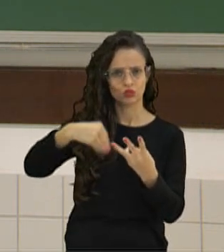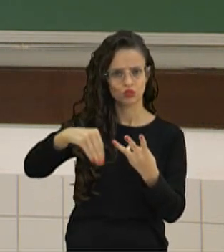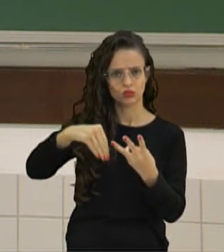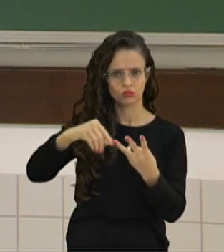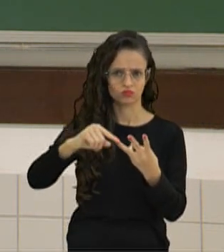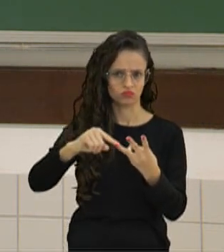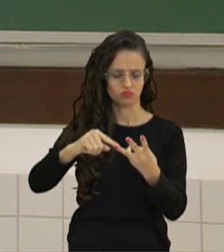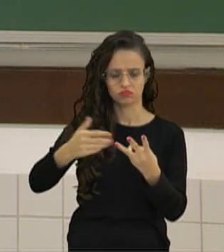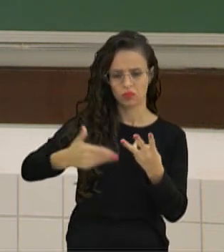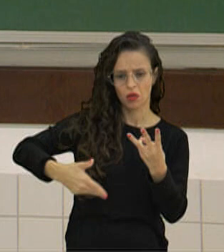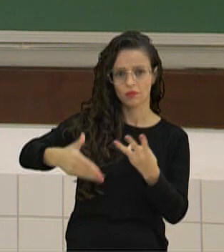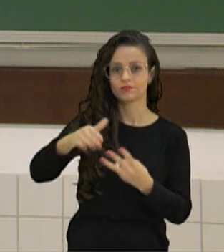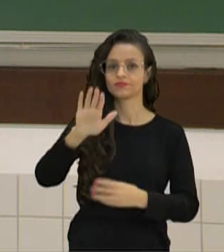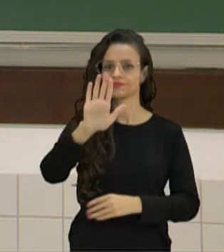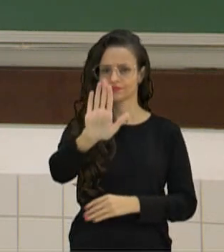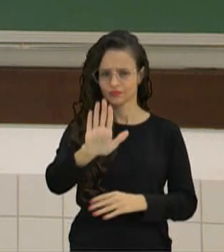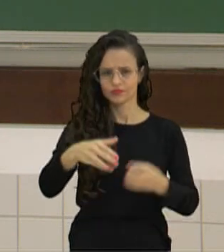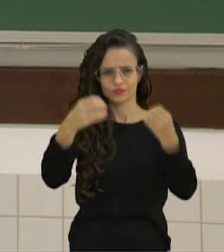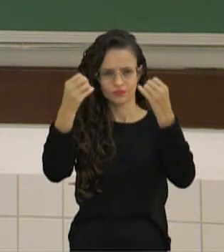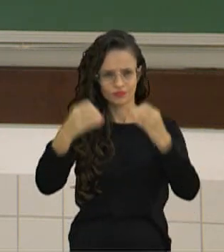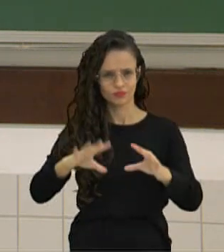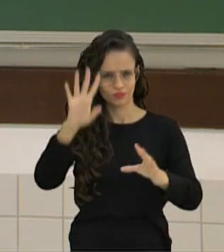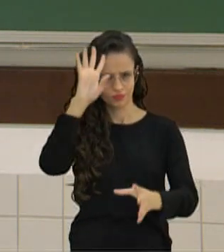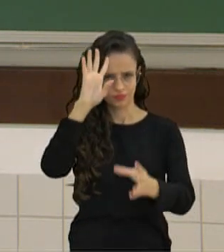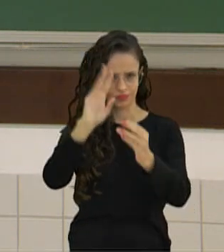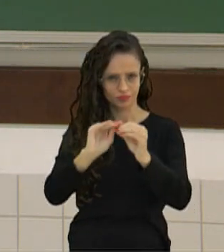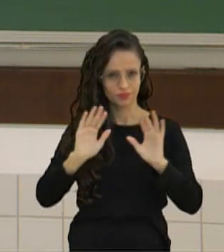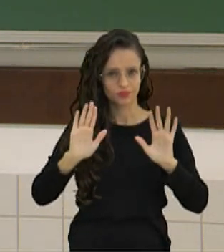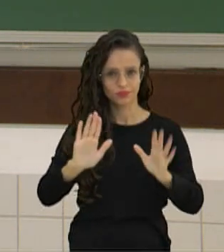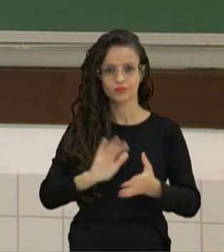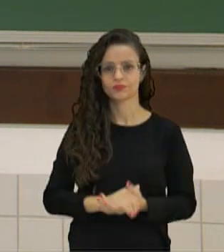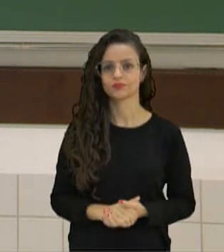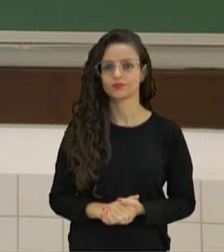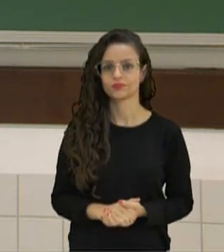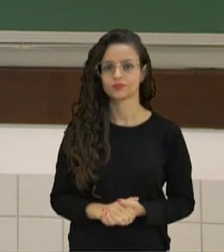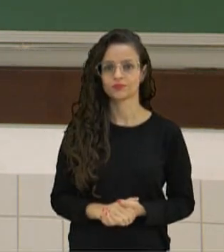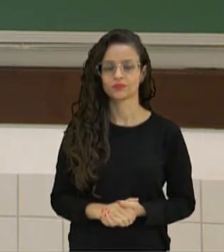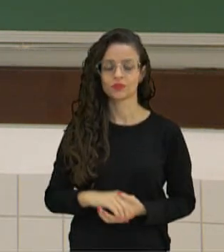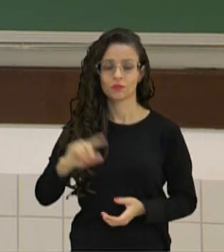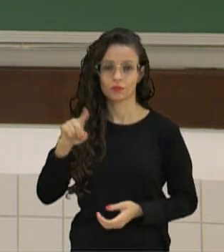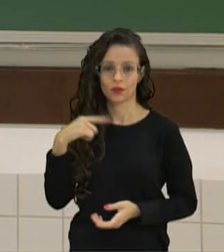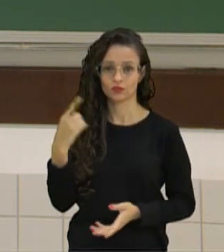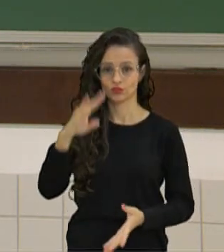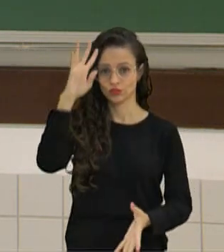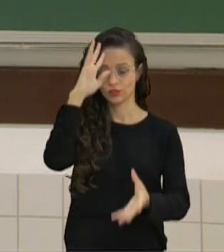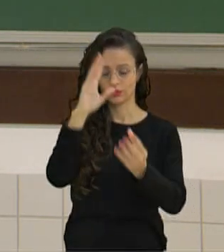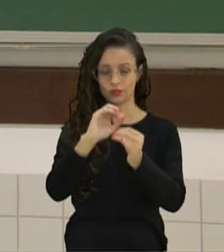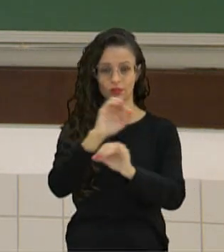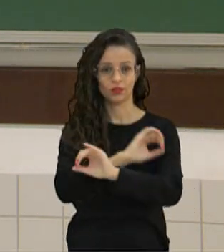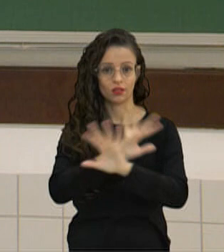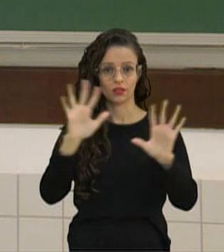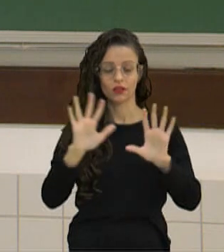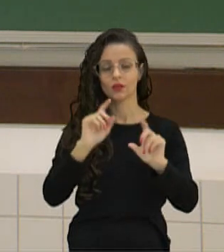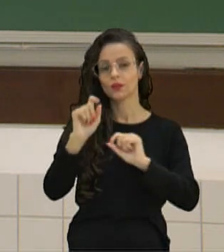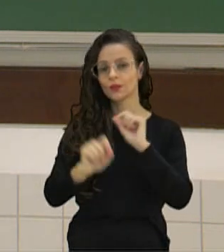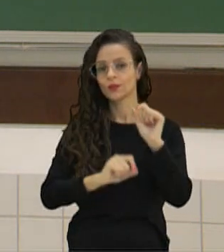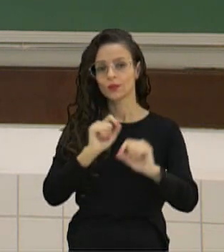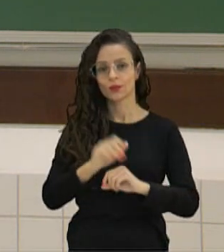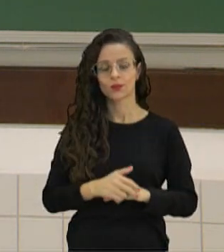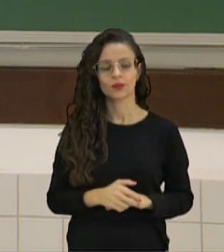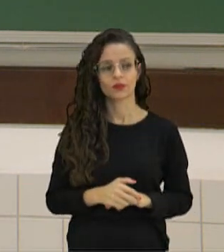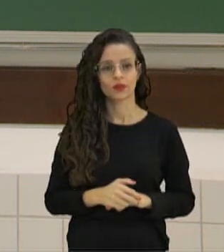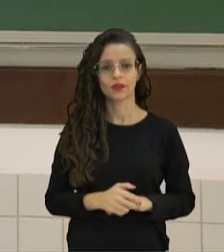ambiente. Calma, já vamos entender melhor isso. Para que a gente possa entender isso, eu trago aqui